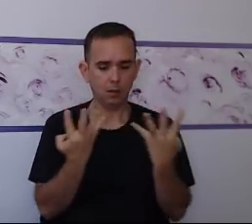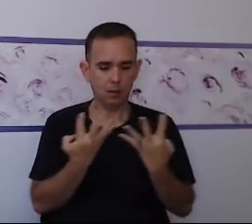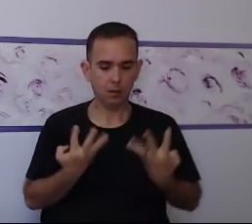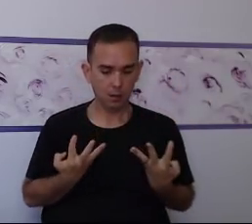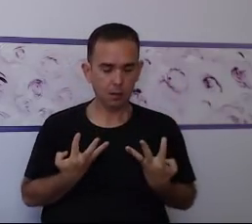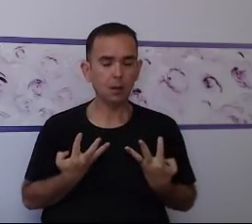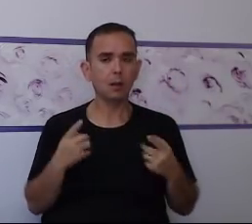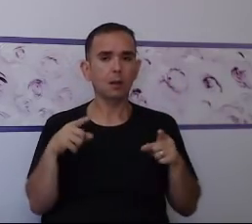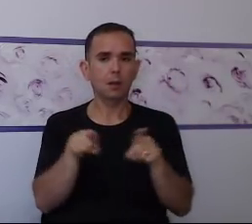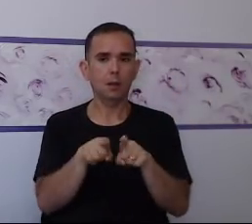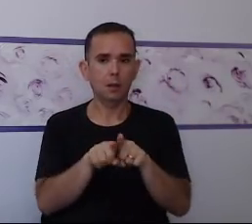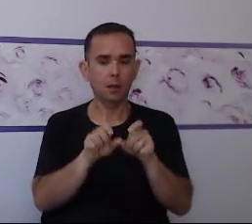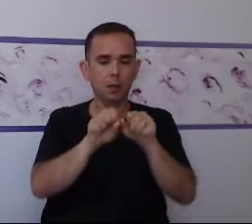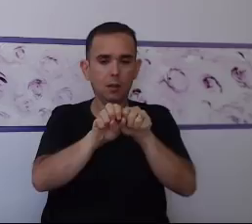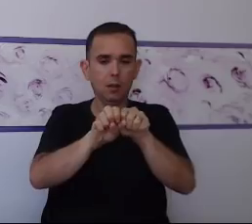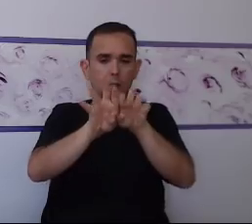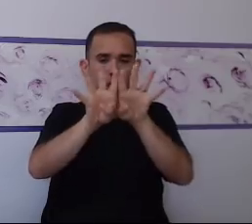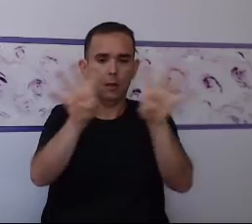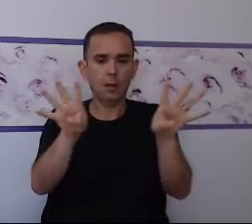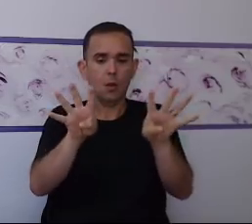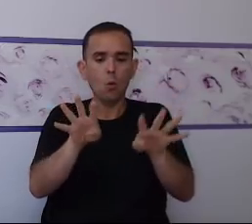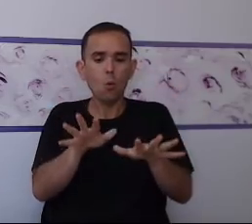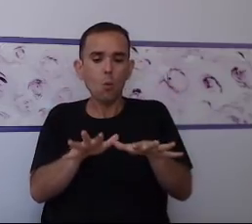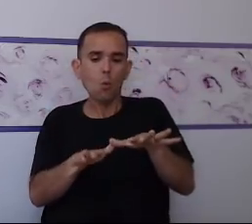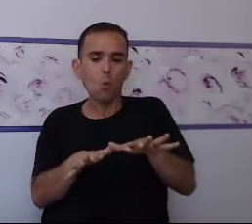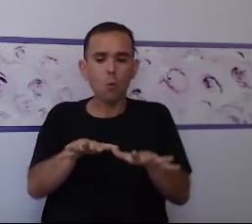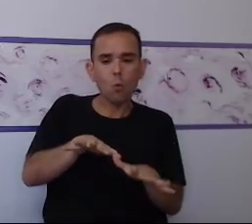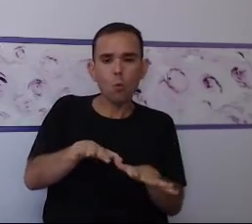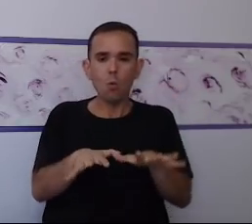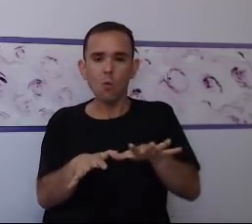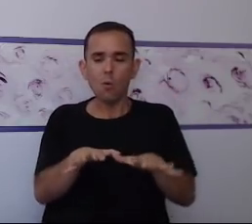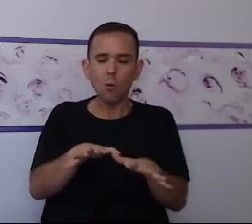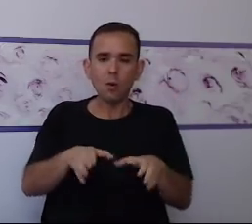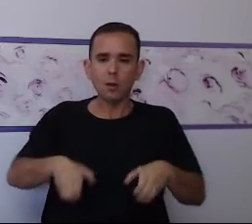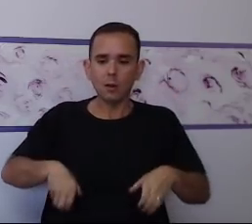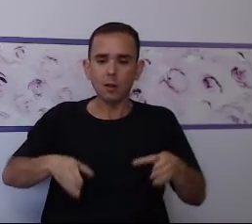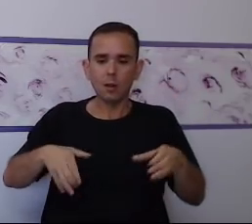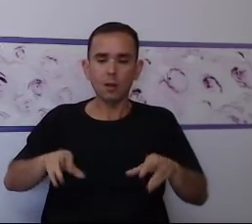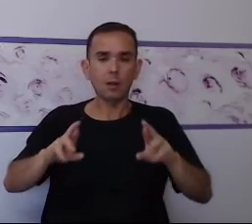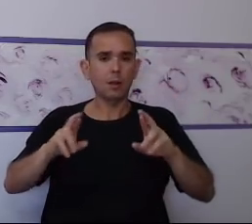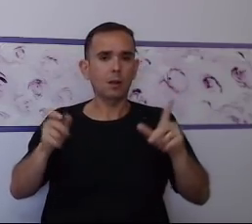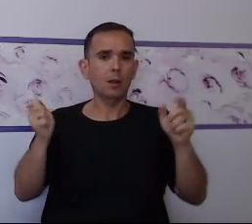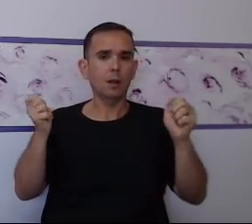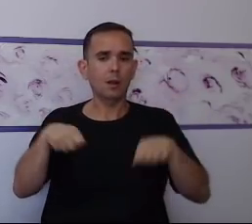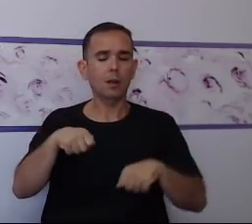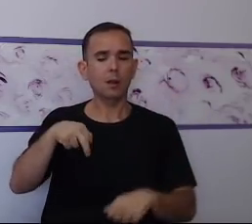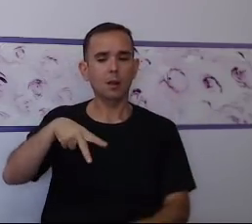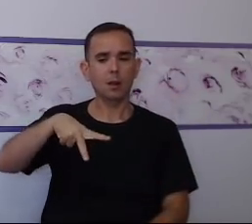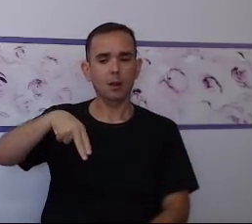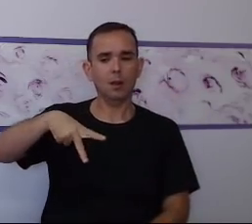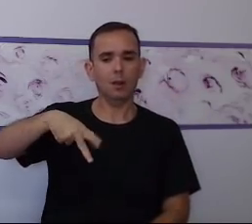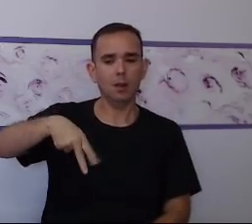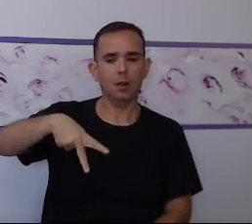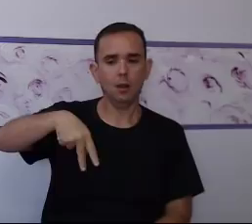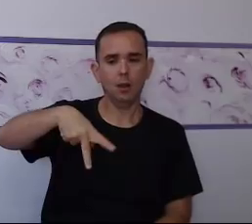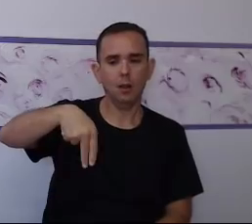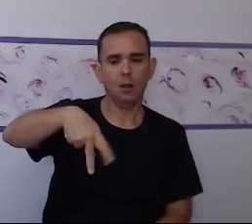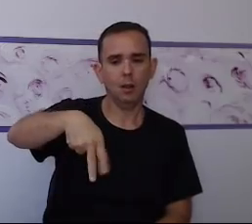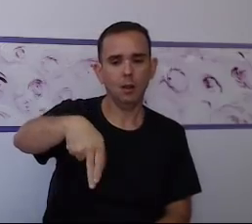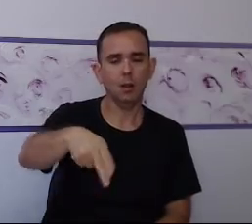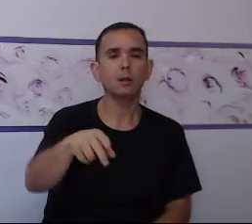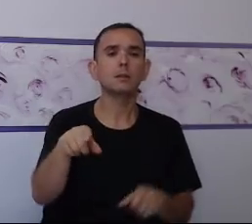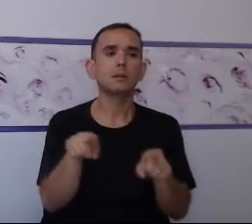aluno, porque o equilíbrio, né? Para ele poder andar com essa marcha diferenciada em tesoura. O que acontece também com os